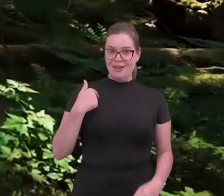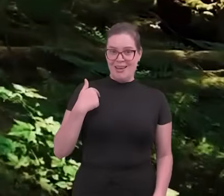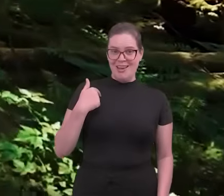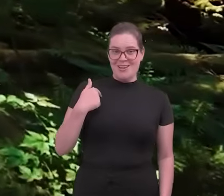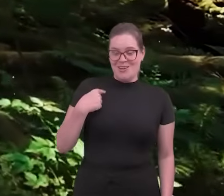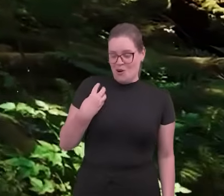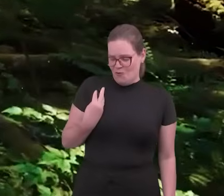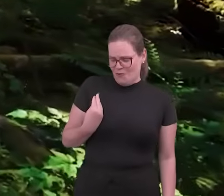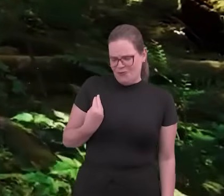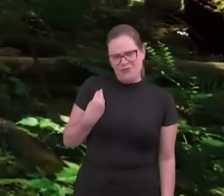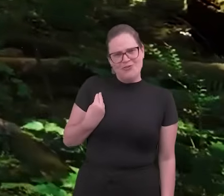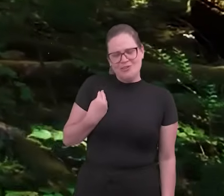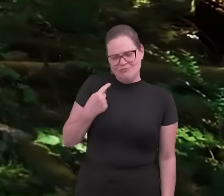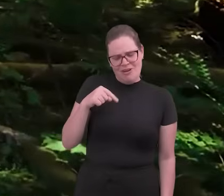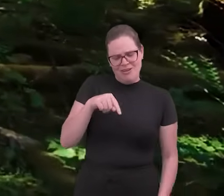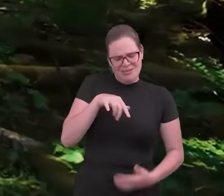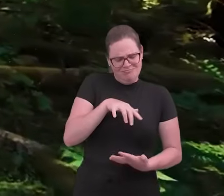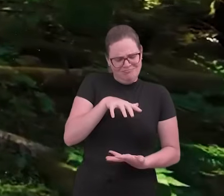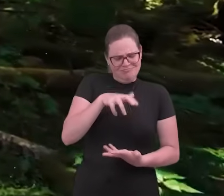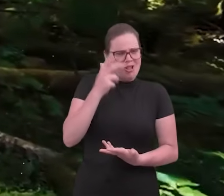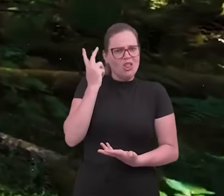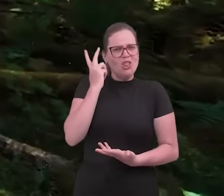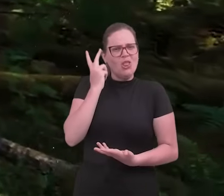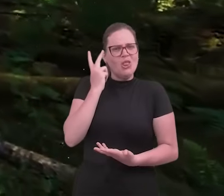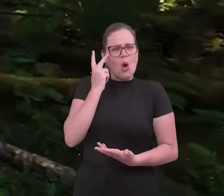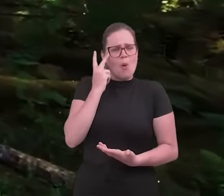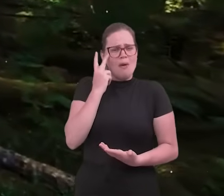vida, de estranhos